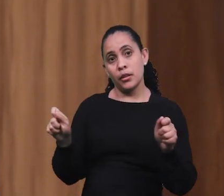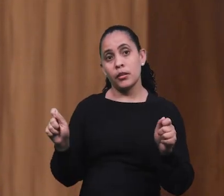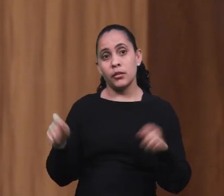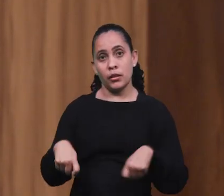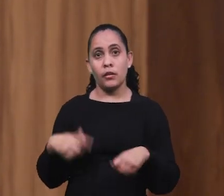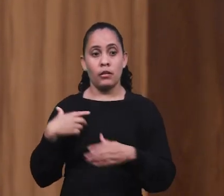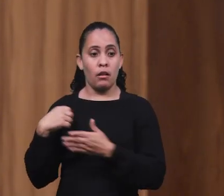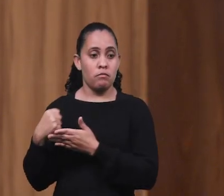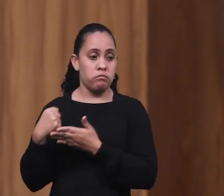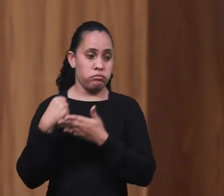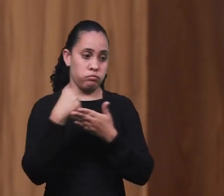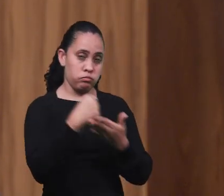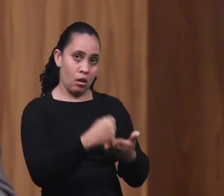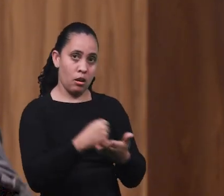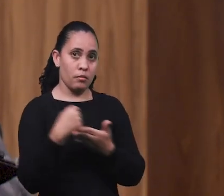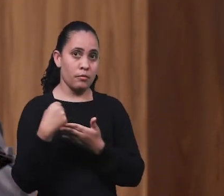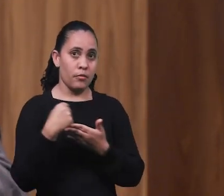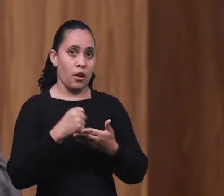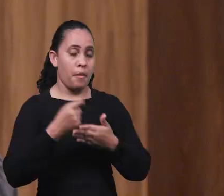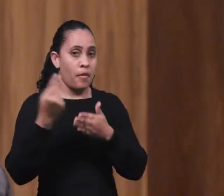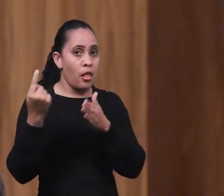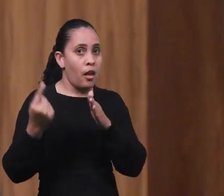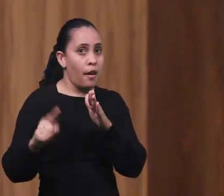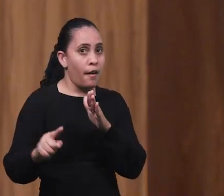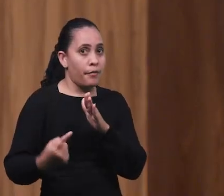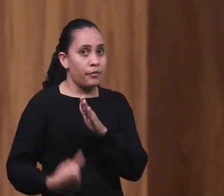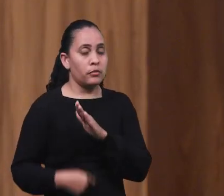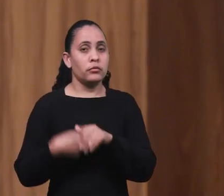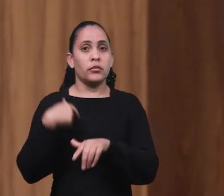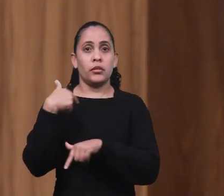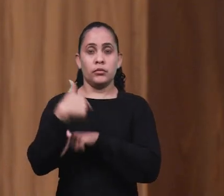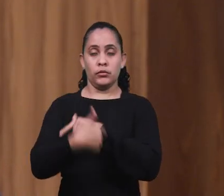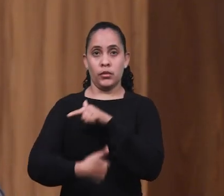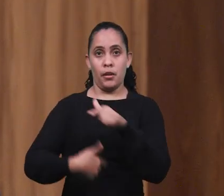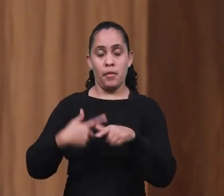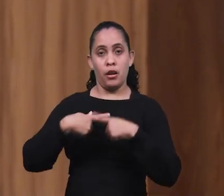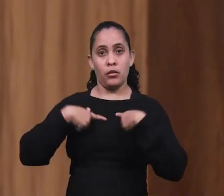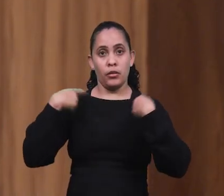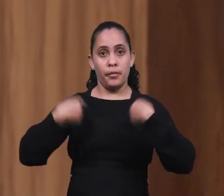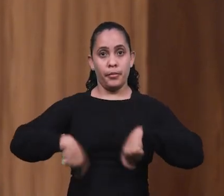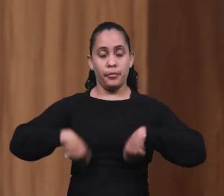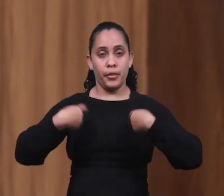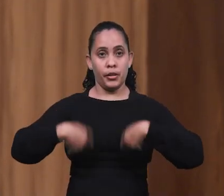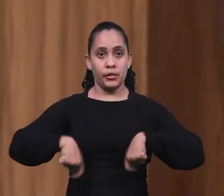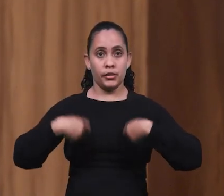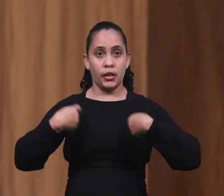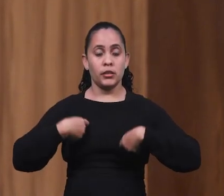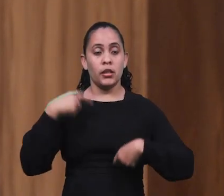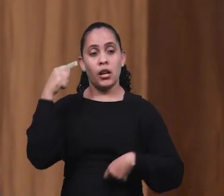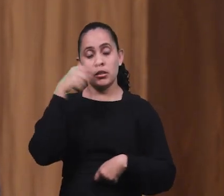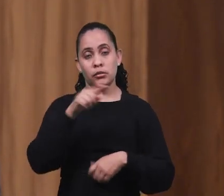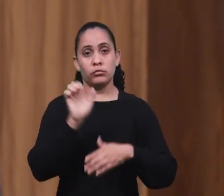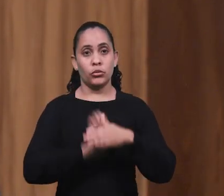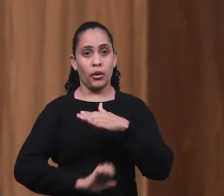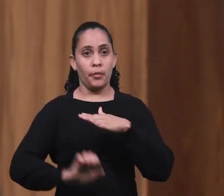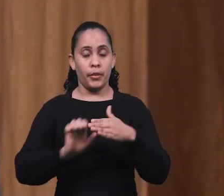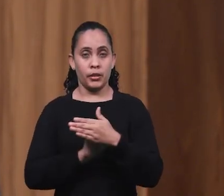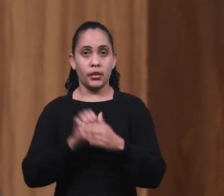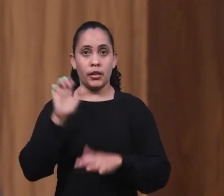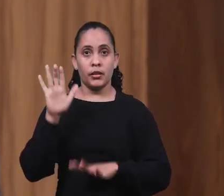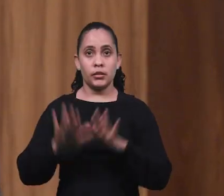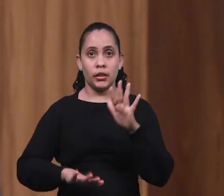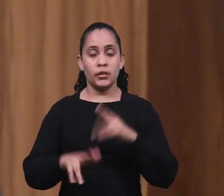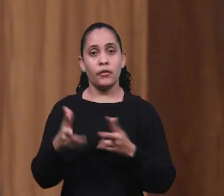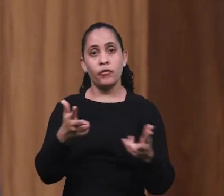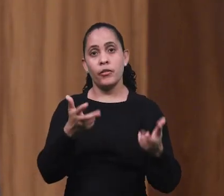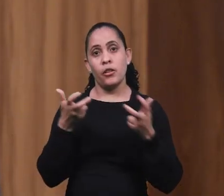a parte de consultorias, que vai muito mais a fundo no trabalho que precisa fazer ali na sua empresa. Então,